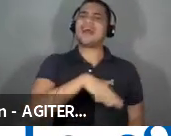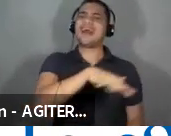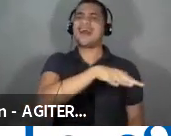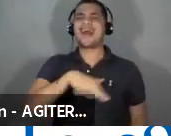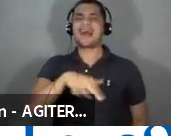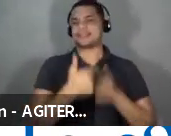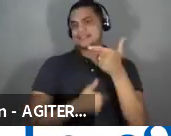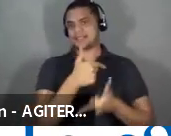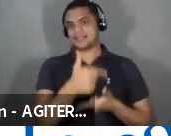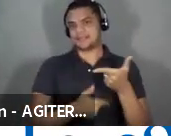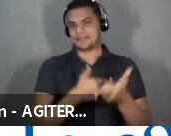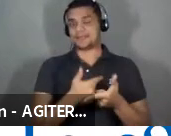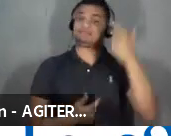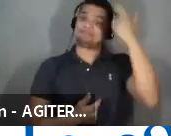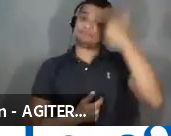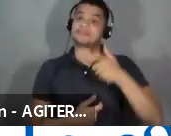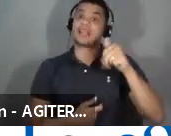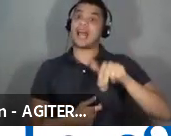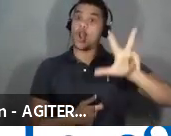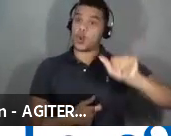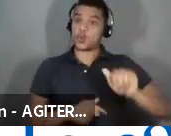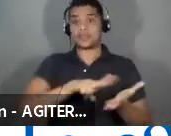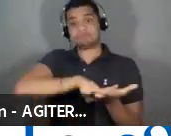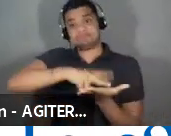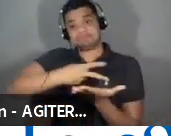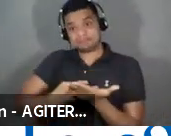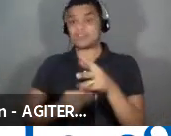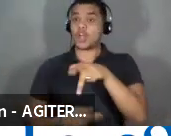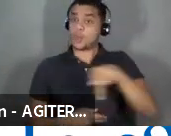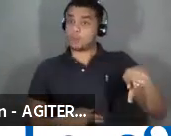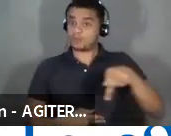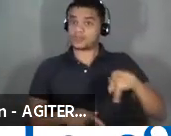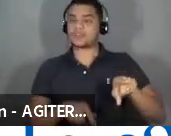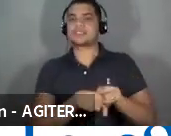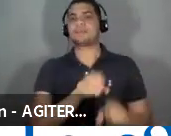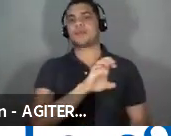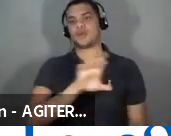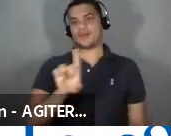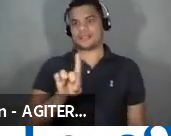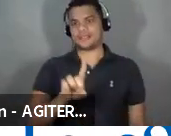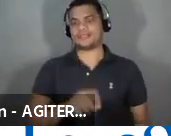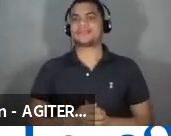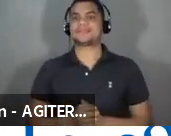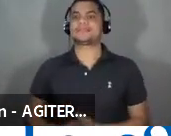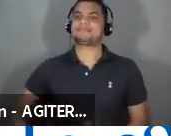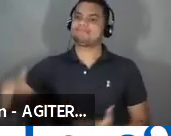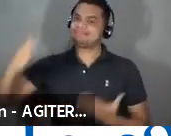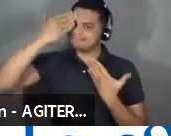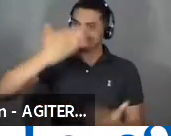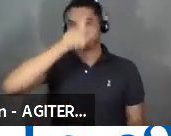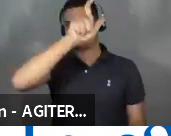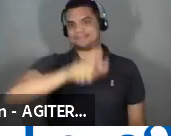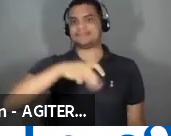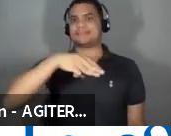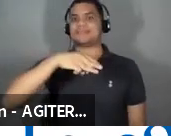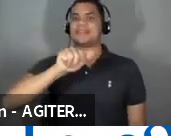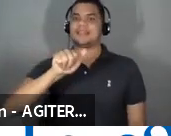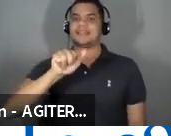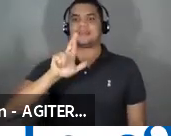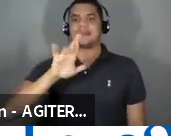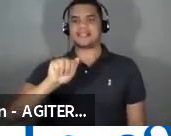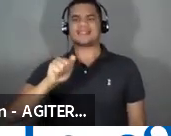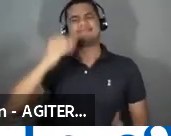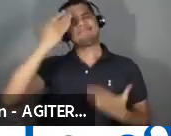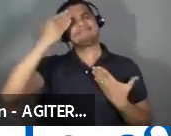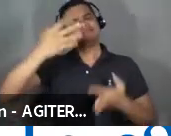atuo, como aluna, tradutora, professora e coordenadora. Muito obrigada, Márcia. Muito obrigada mesmo